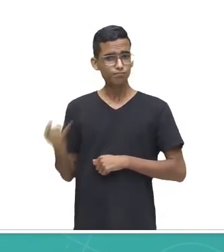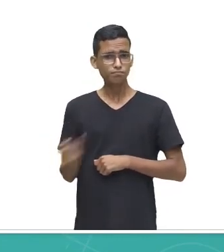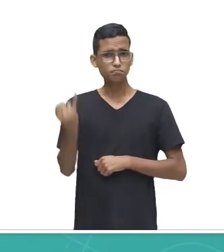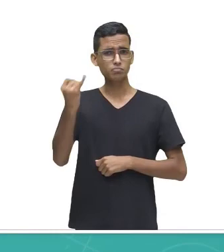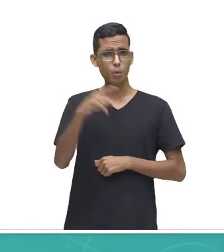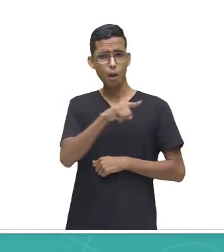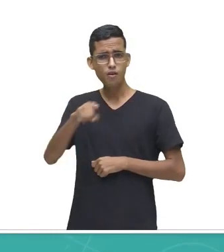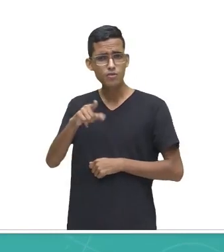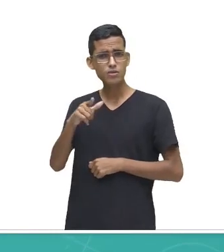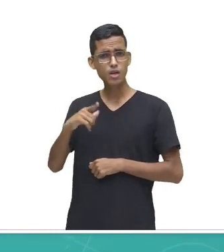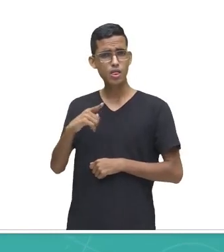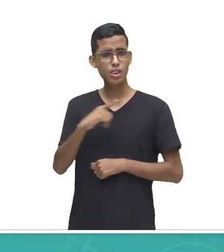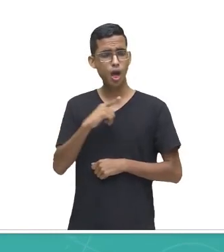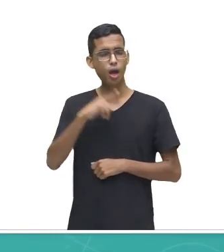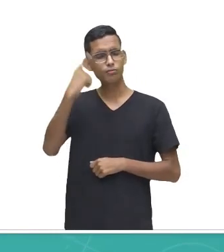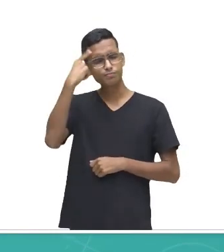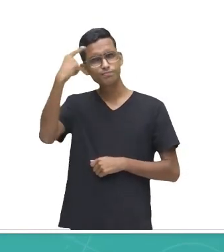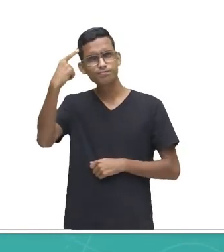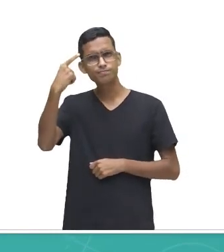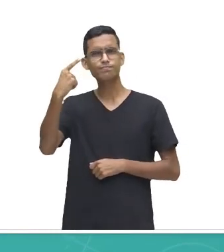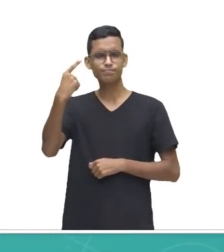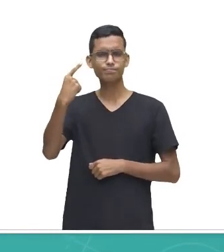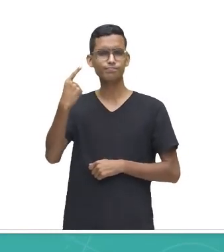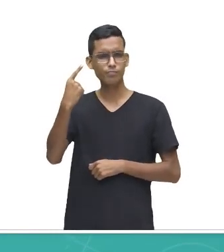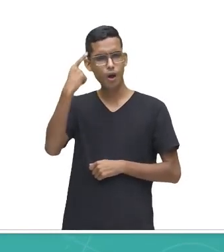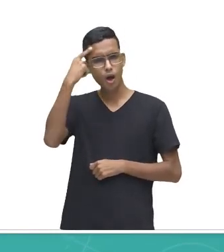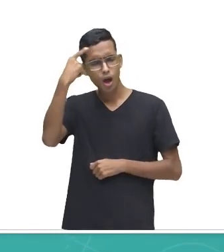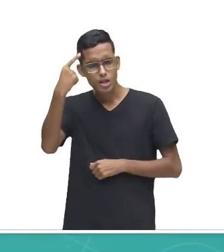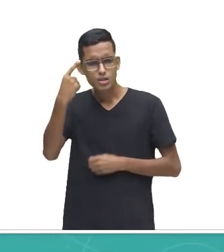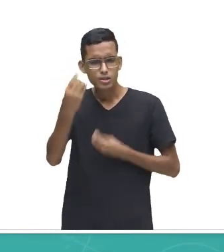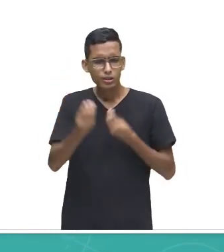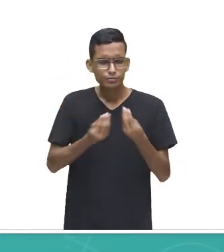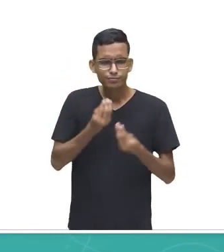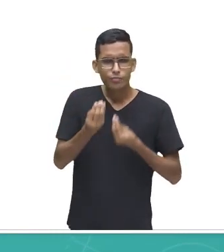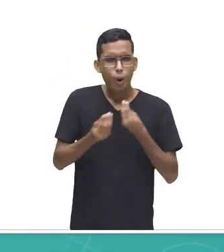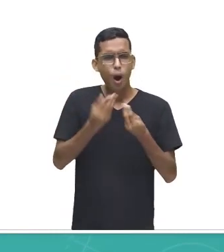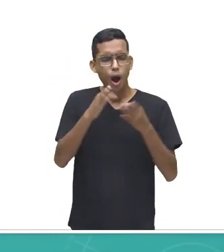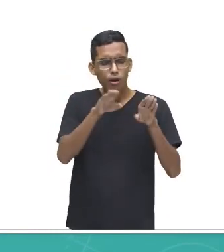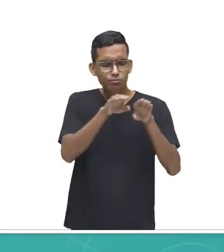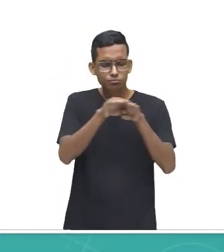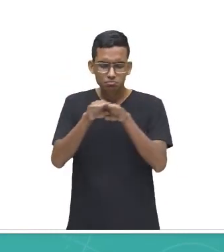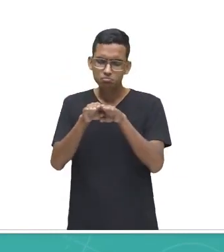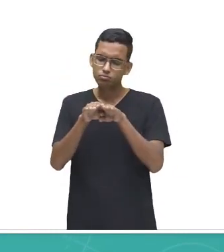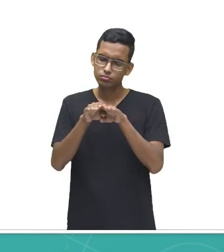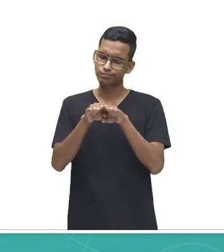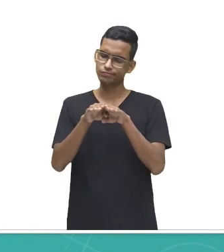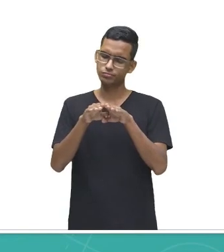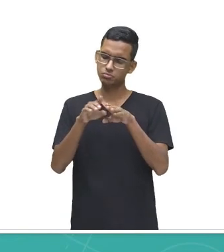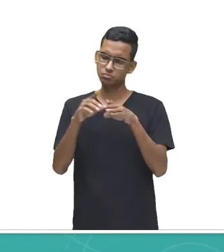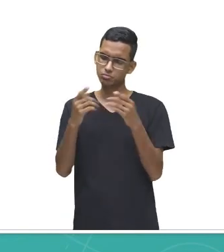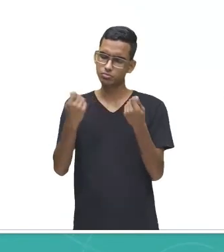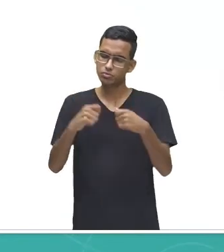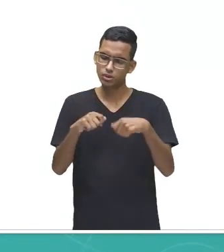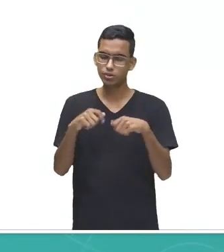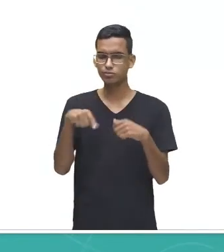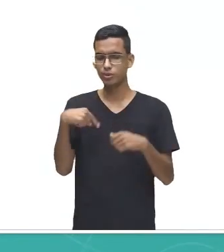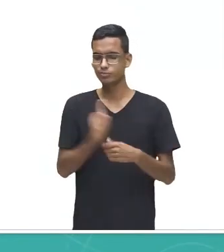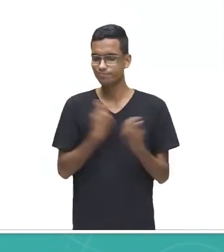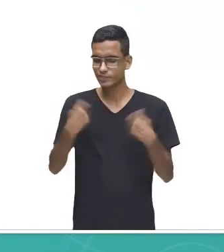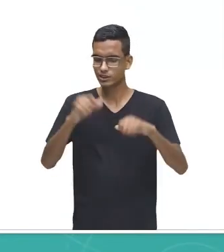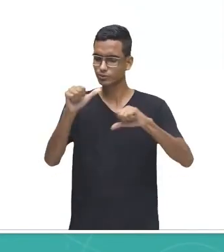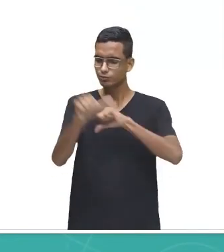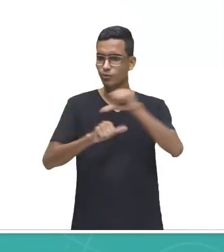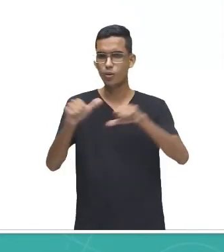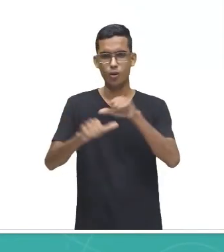o seu devido discernimento e também repensar os paradigmas e, por que não, o que a gente precisa mudar